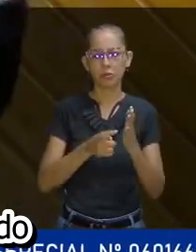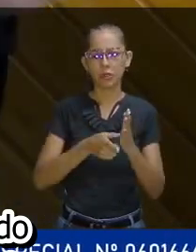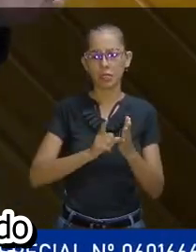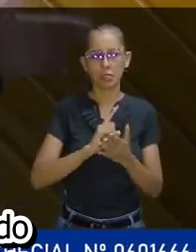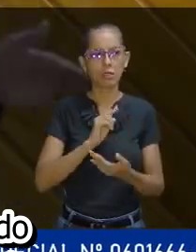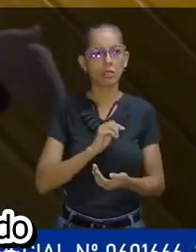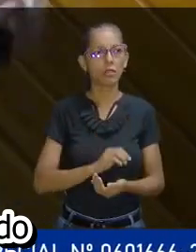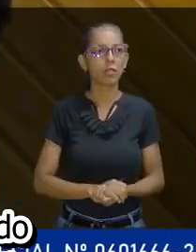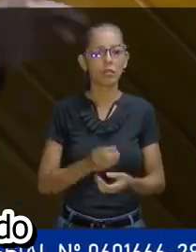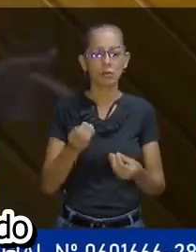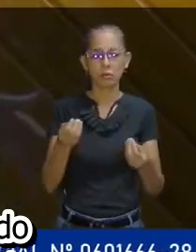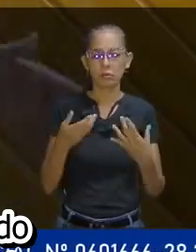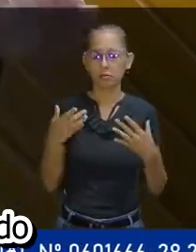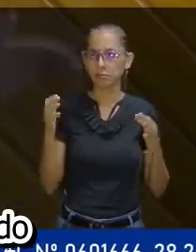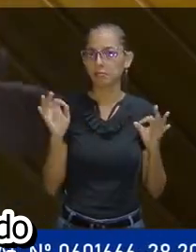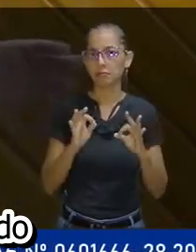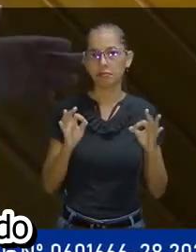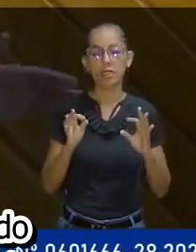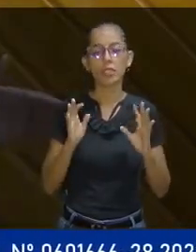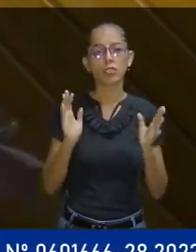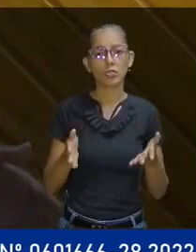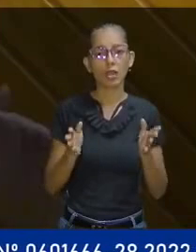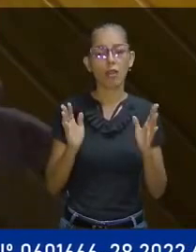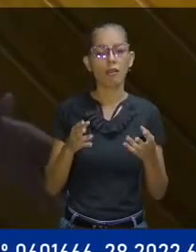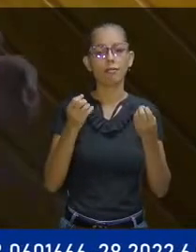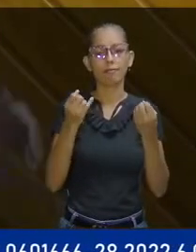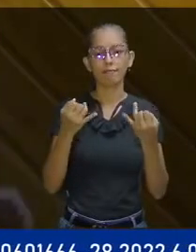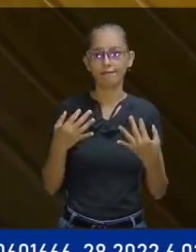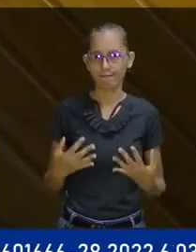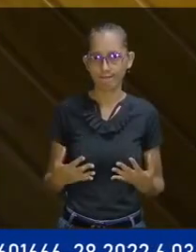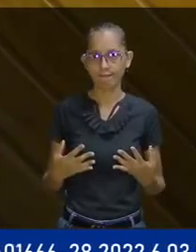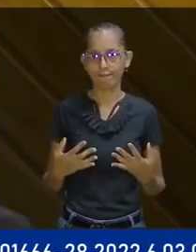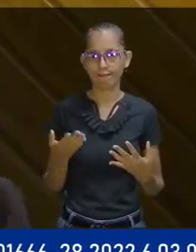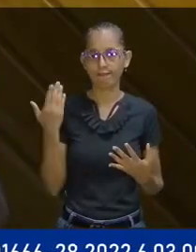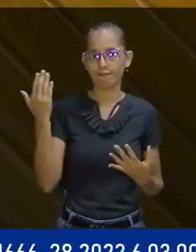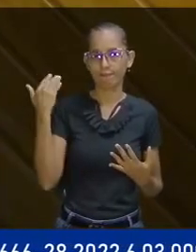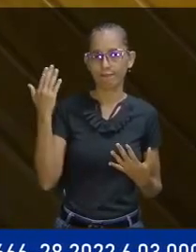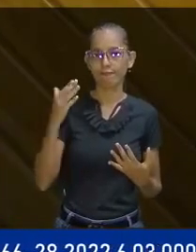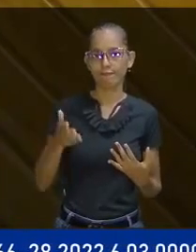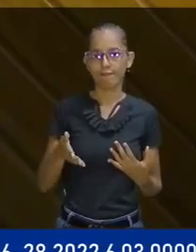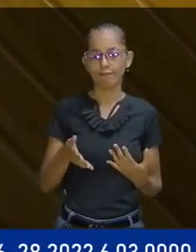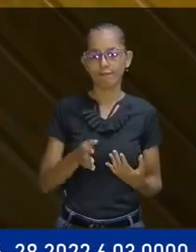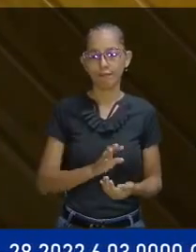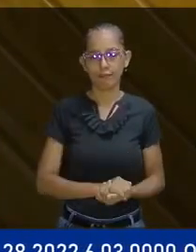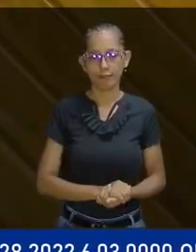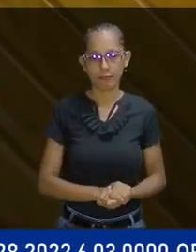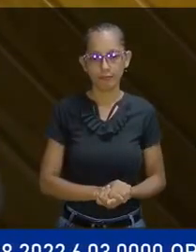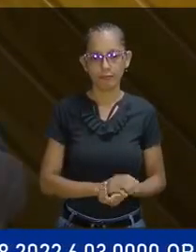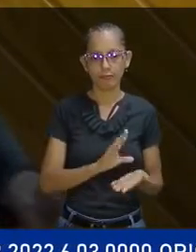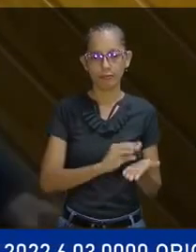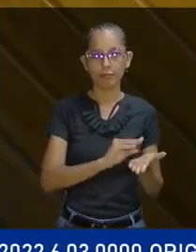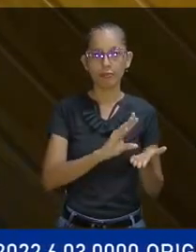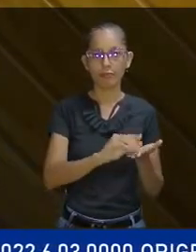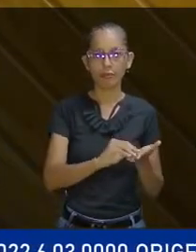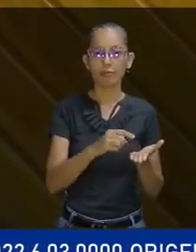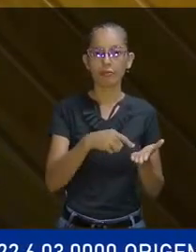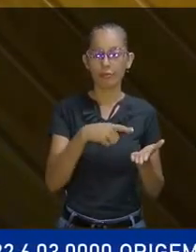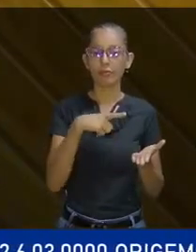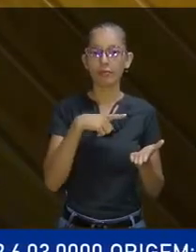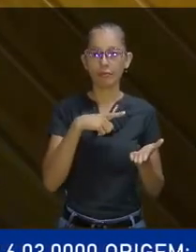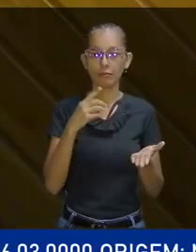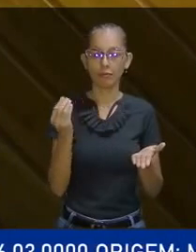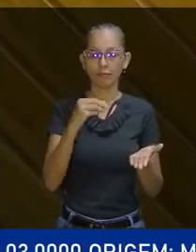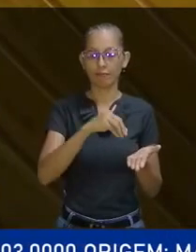Jucá em troca de apoio ou de voto. Né? Isso consta, né, na ata de instrução do processo.